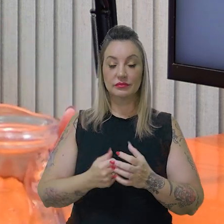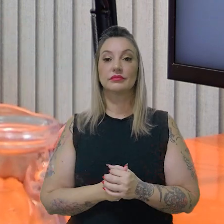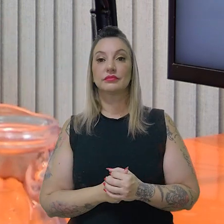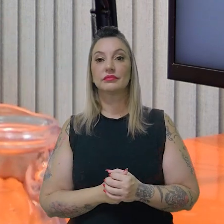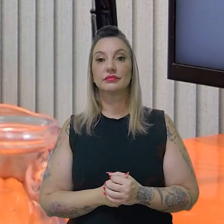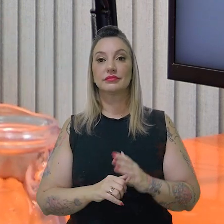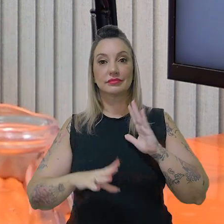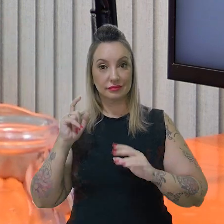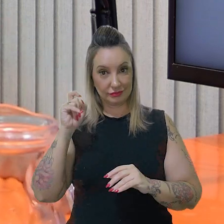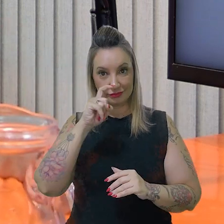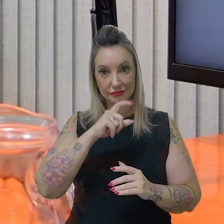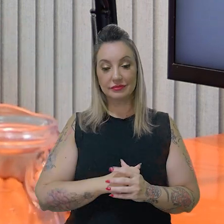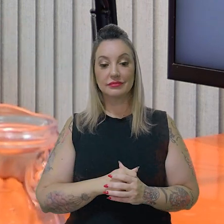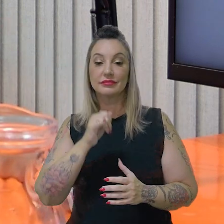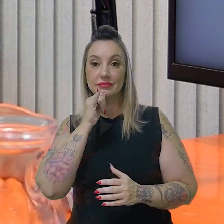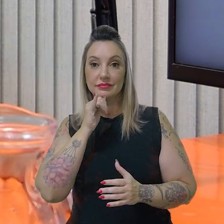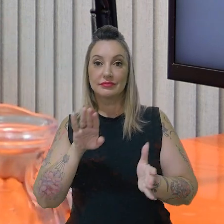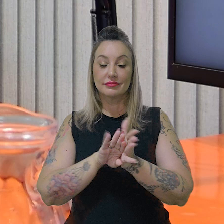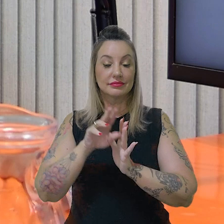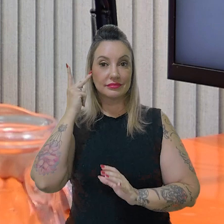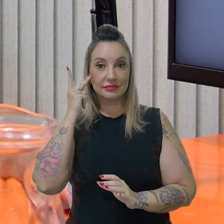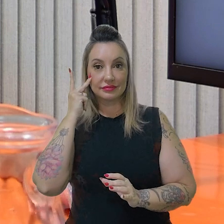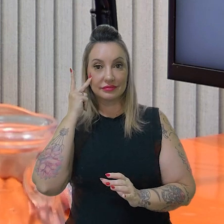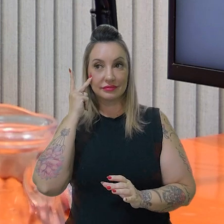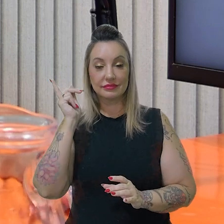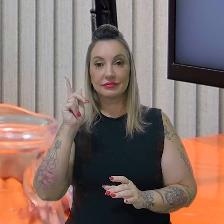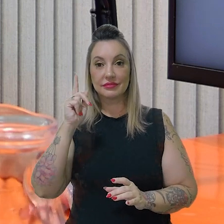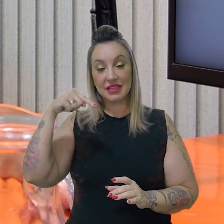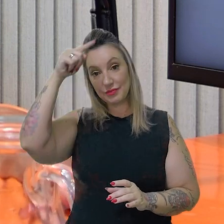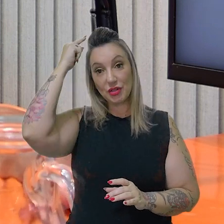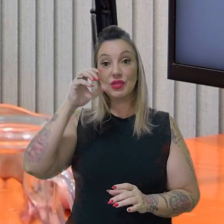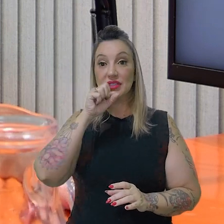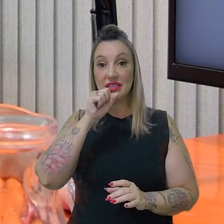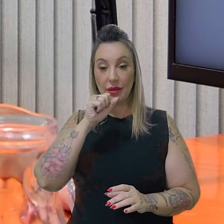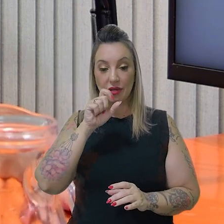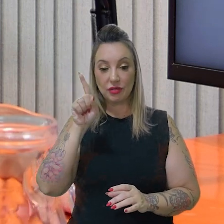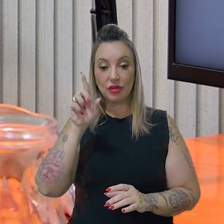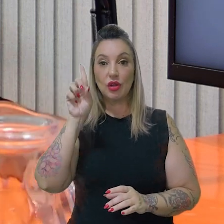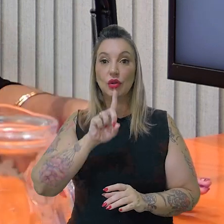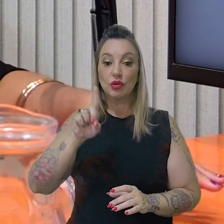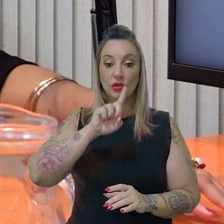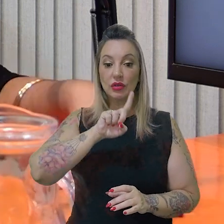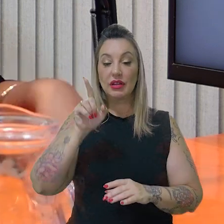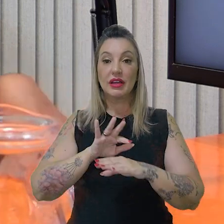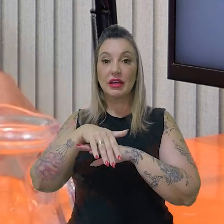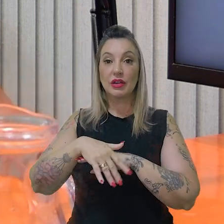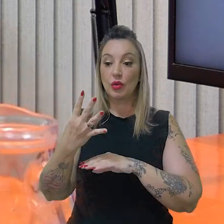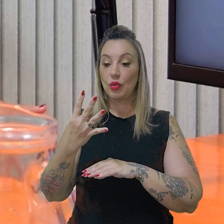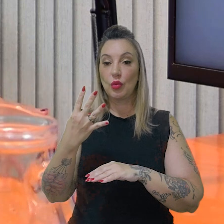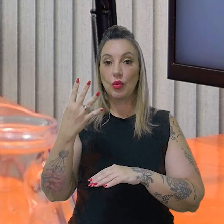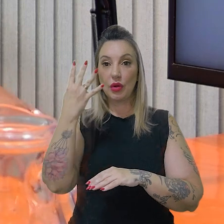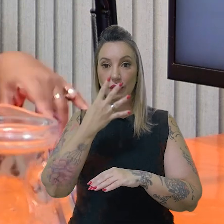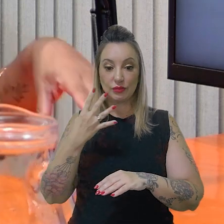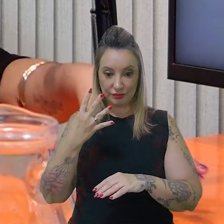difícil isso chem ch Espírito Santo Sábado uhum no domingo eu já vou para Cachoeiro 4 horas Extremo